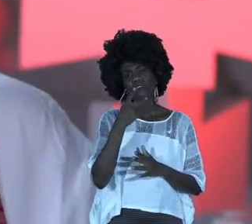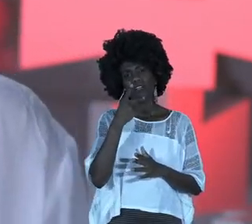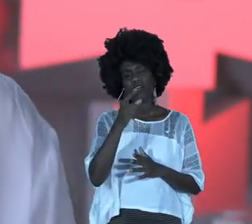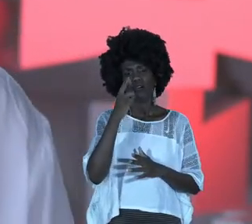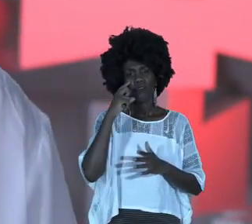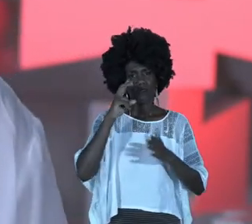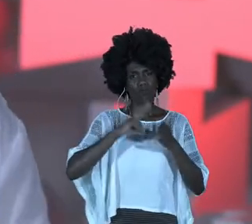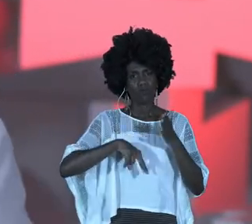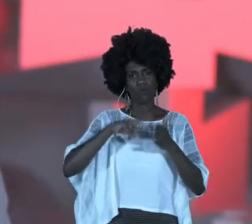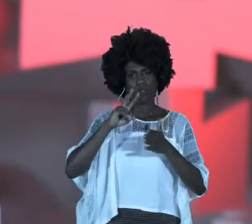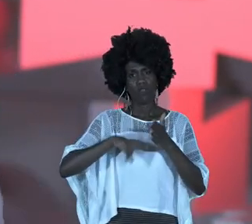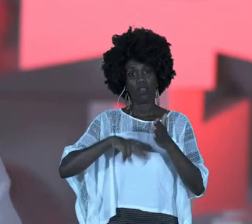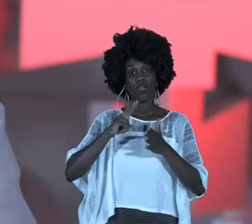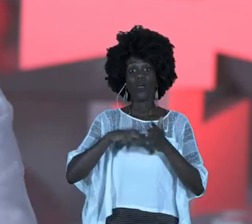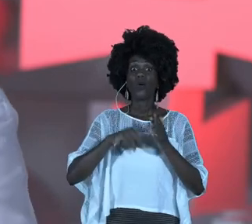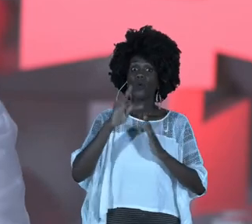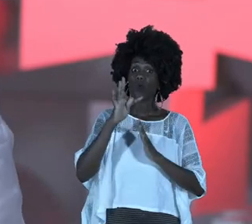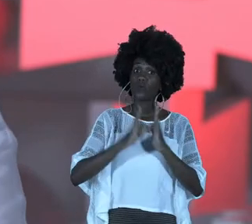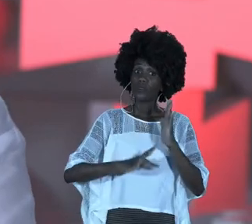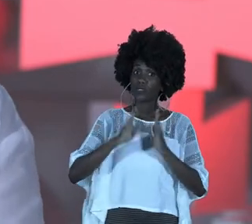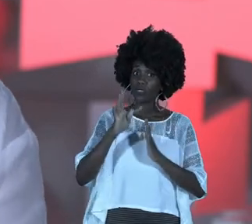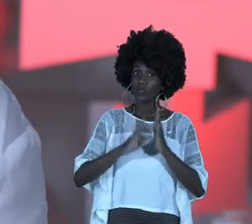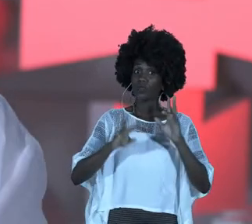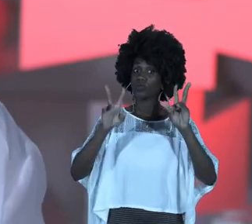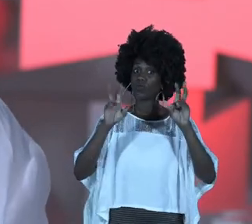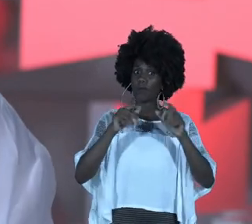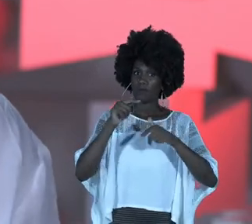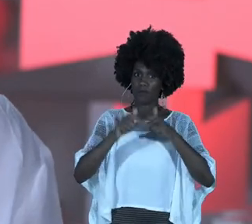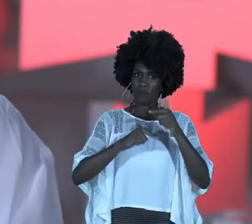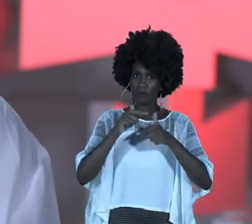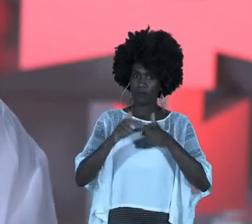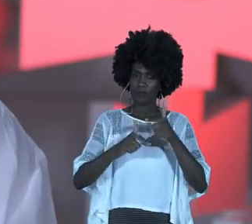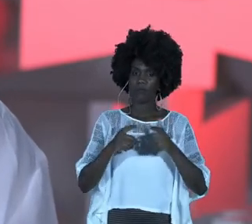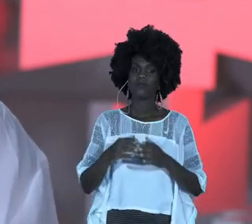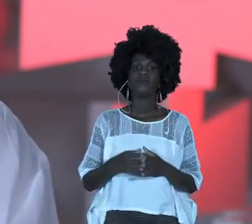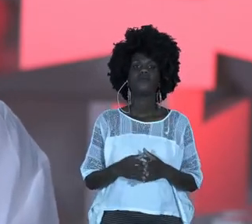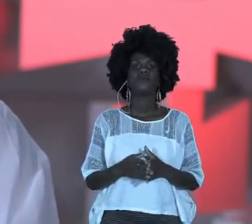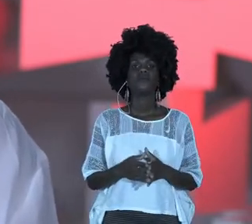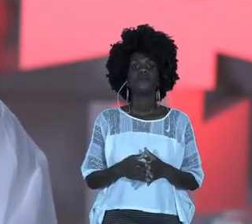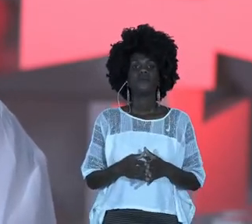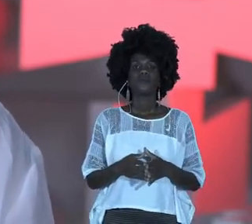ler esse texto sobre esse trabalho, tá?